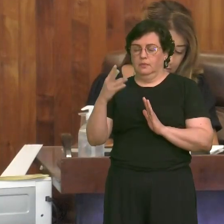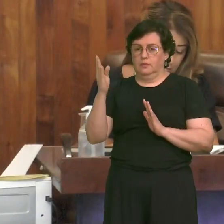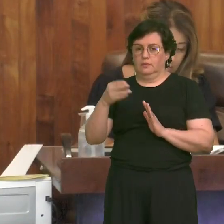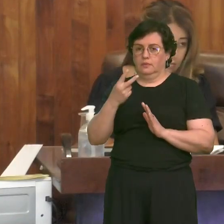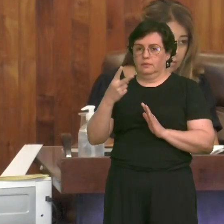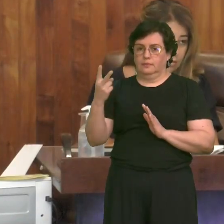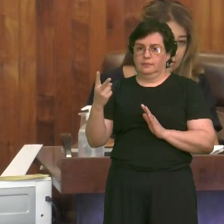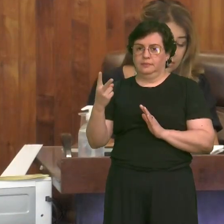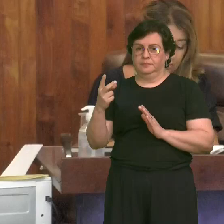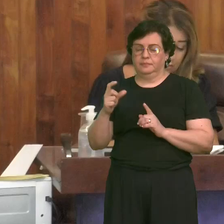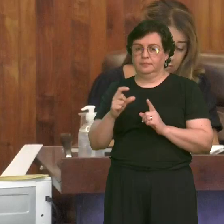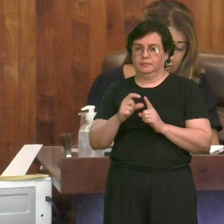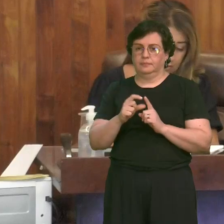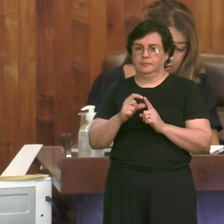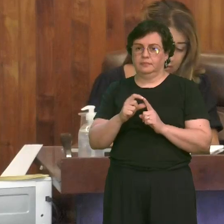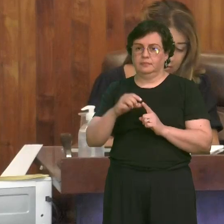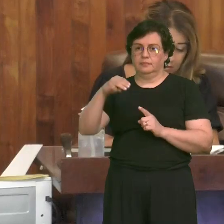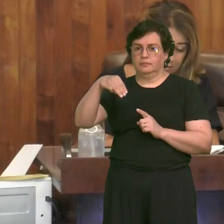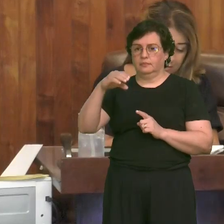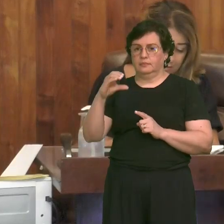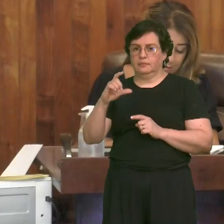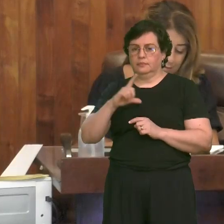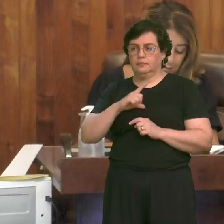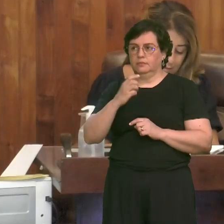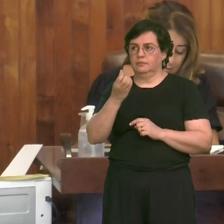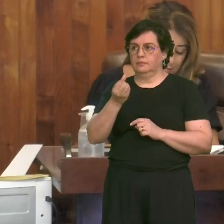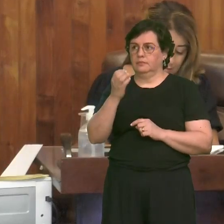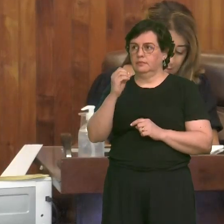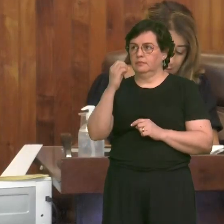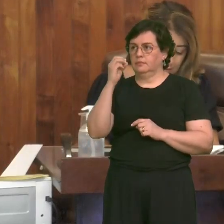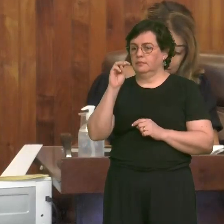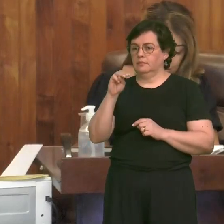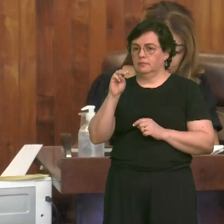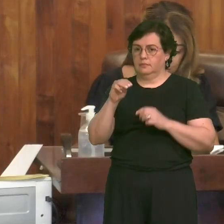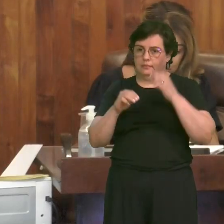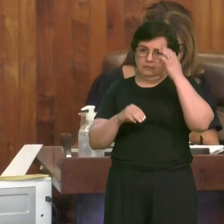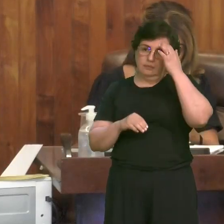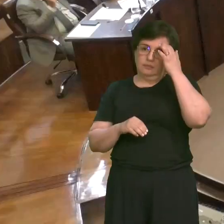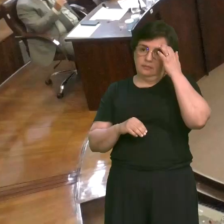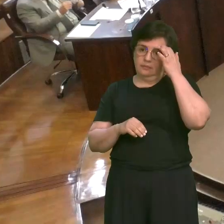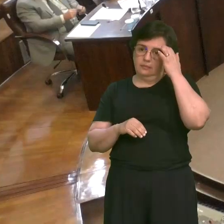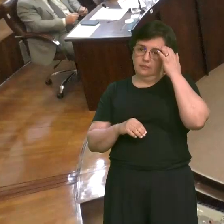a palavra o vereador Marcos Custódio que dispõe de 60 minutos